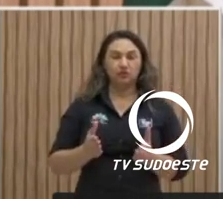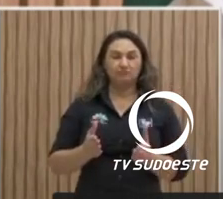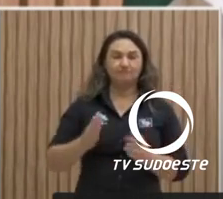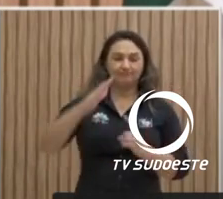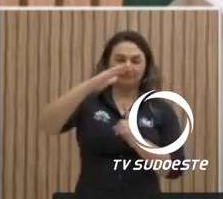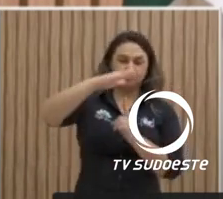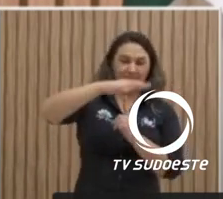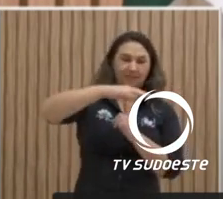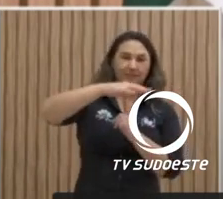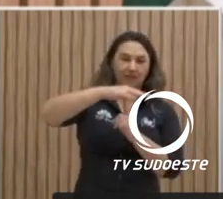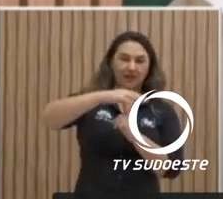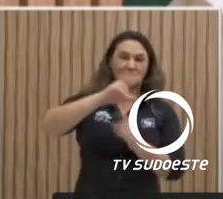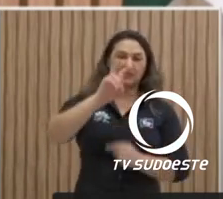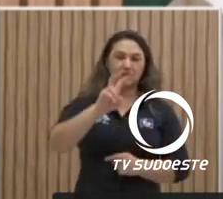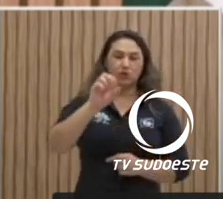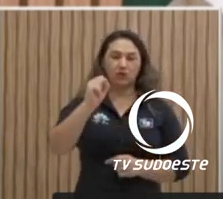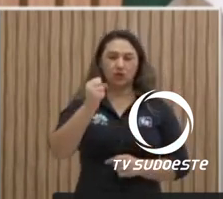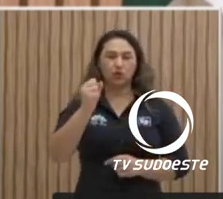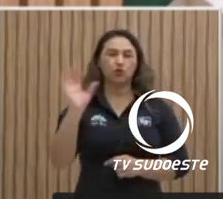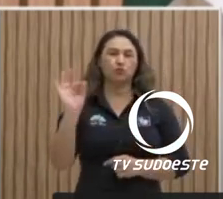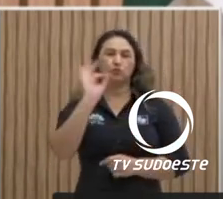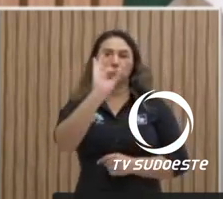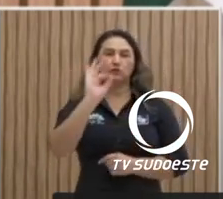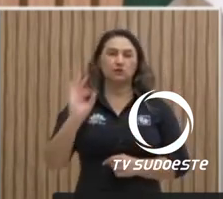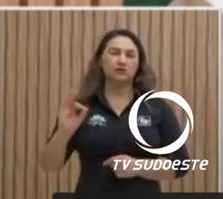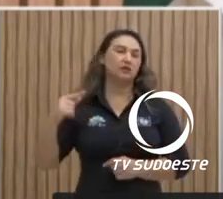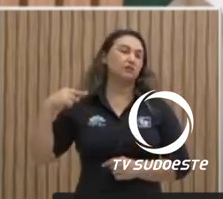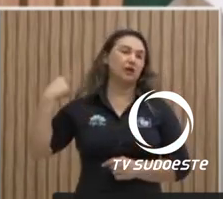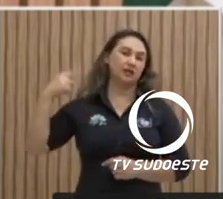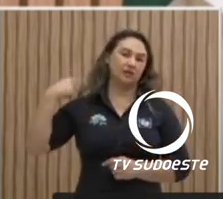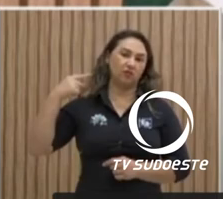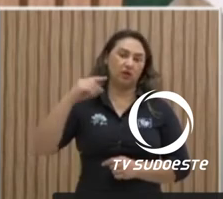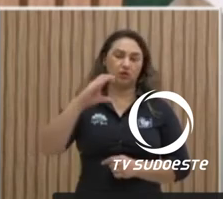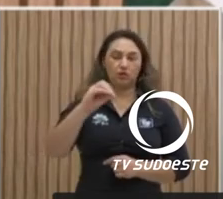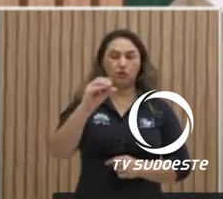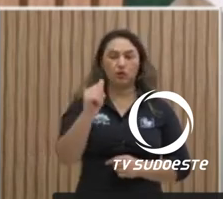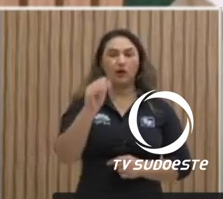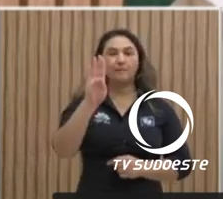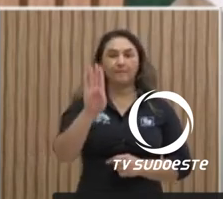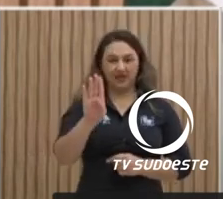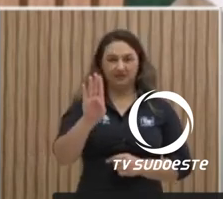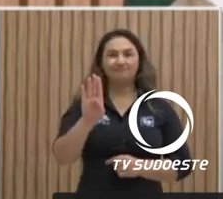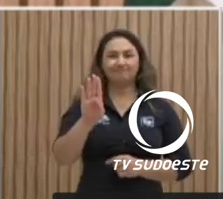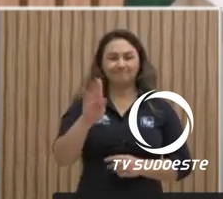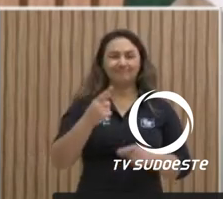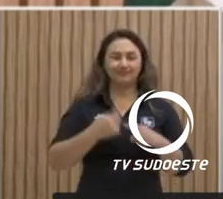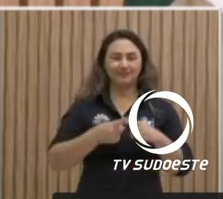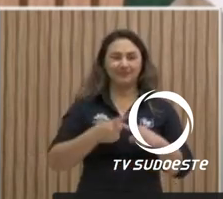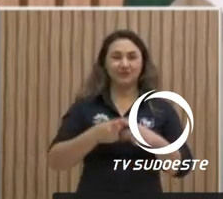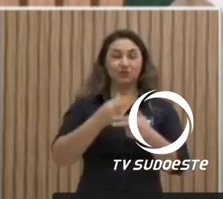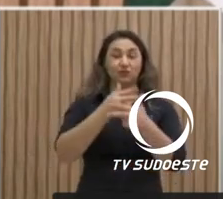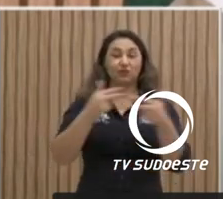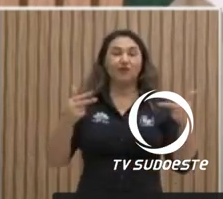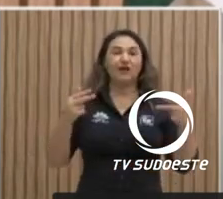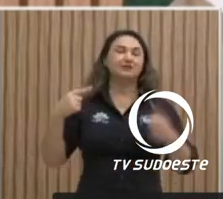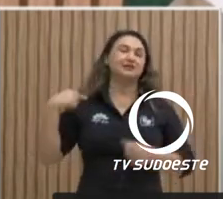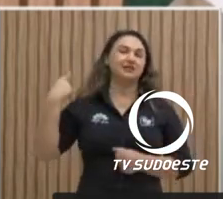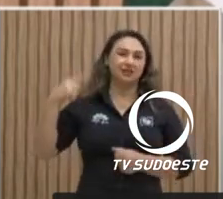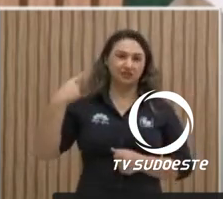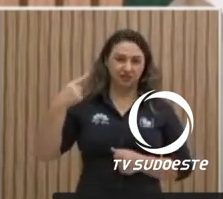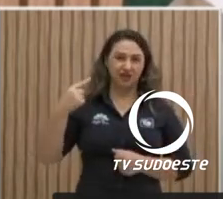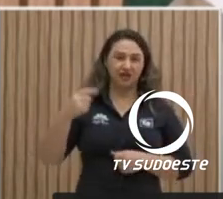estão 58% dos advogados inscritos na OAB Paraná. Portanto, a maioria da advocacia